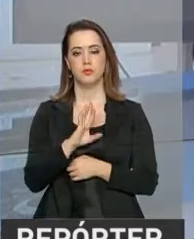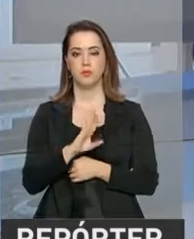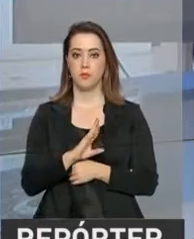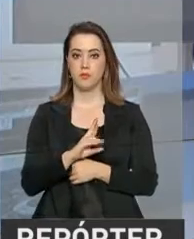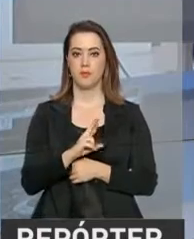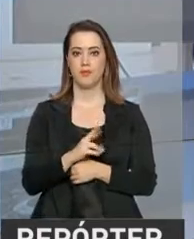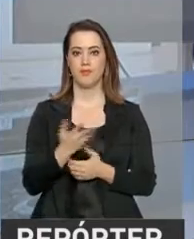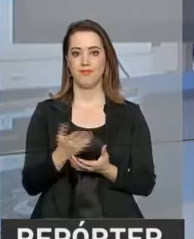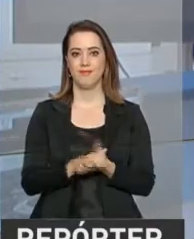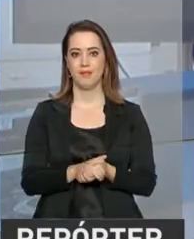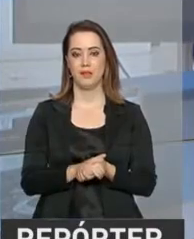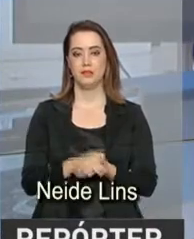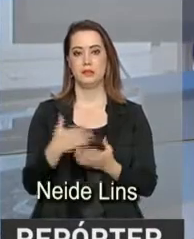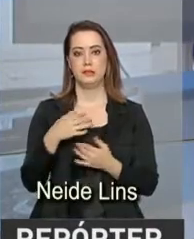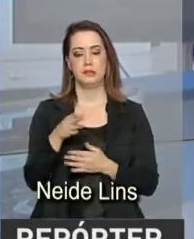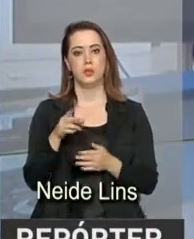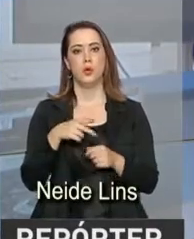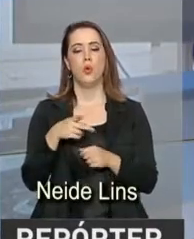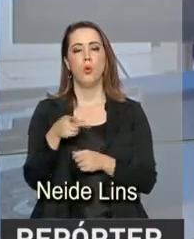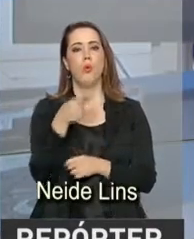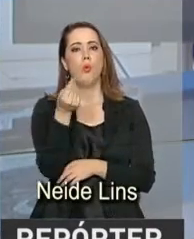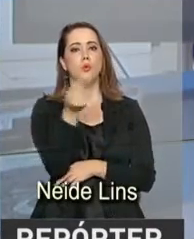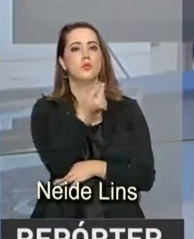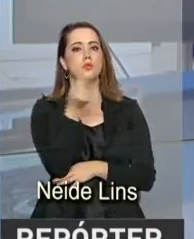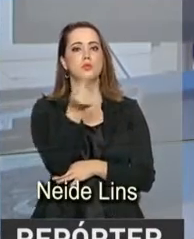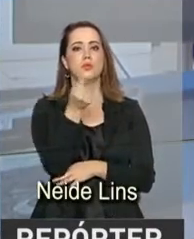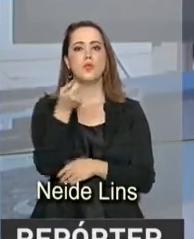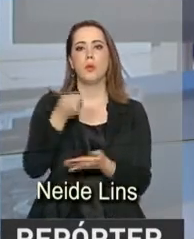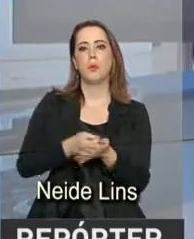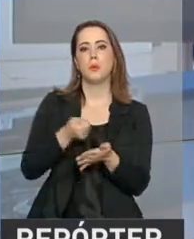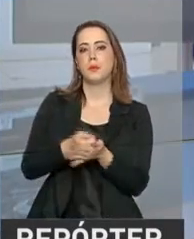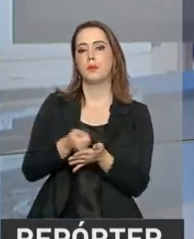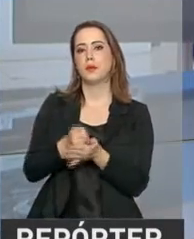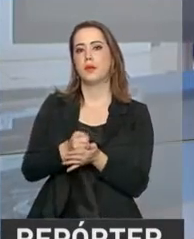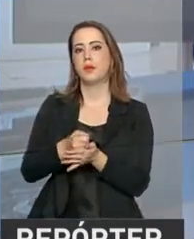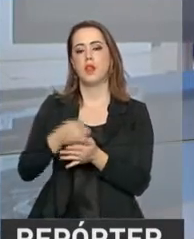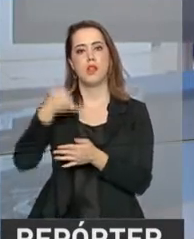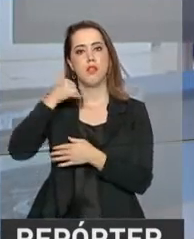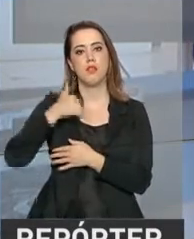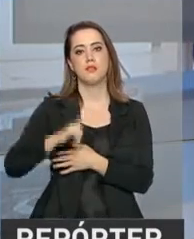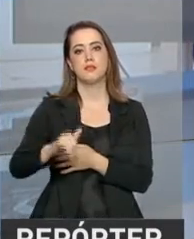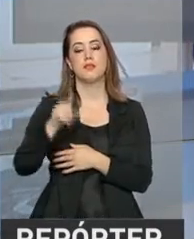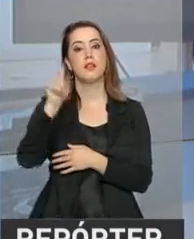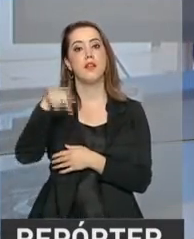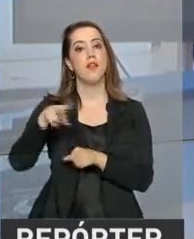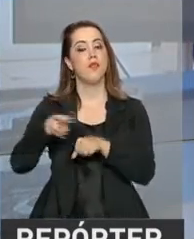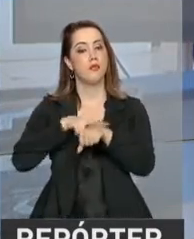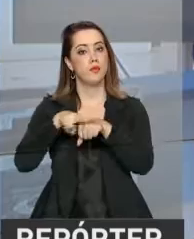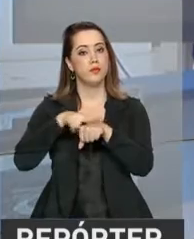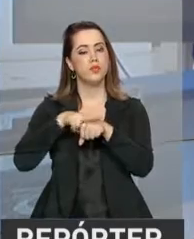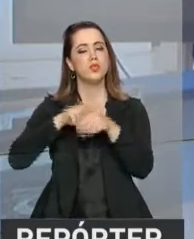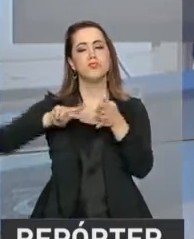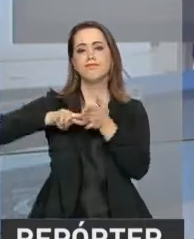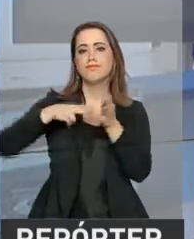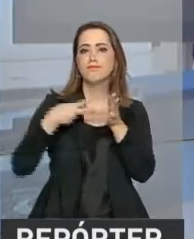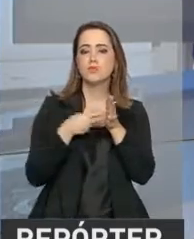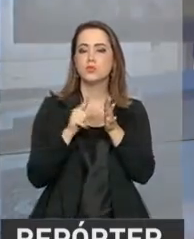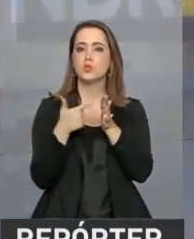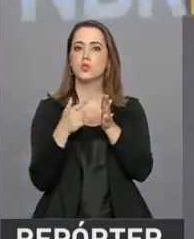a bandeira tarifária da conta de luz para o mês de setembro será verde isso significa que não haverá aumento para o